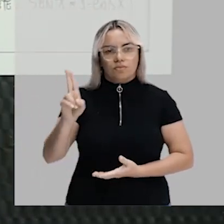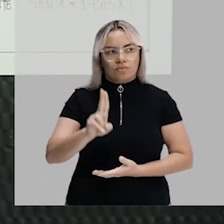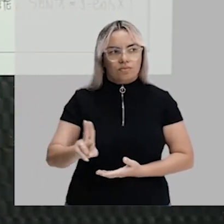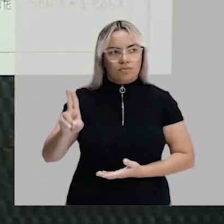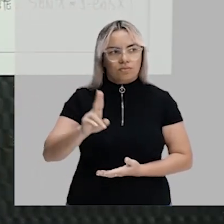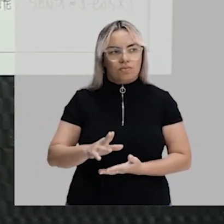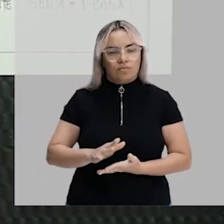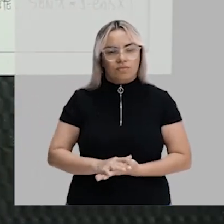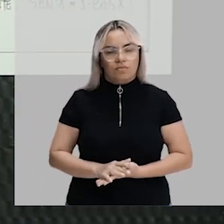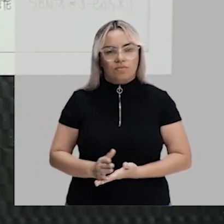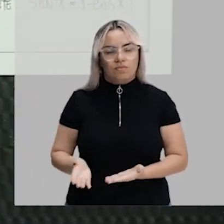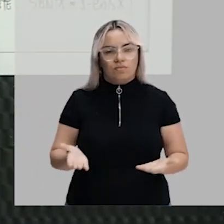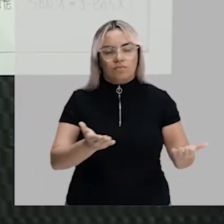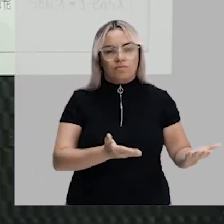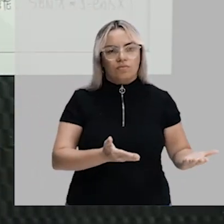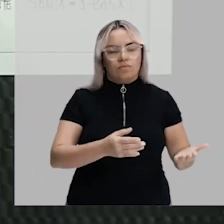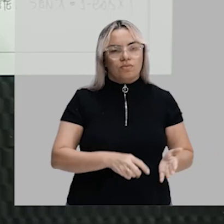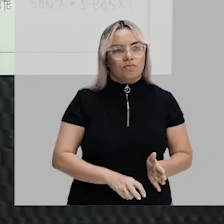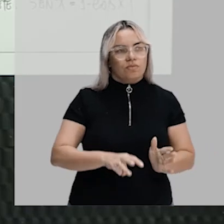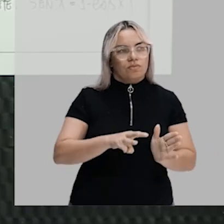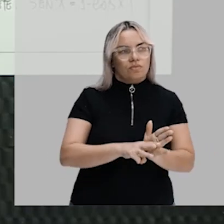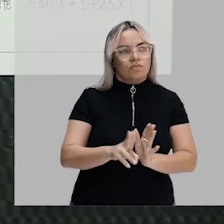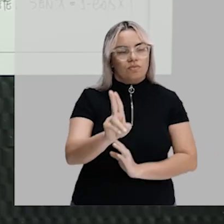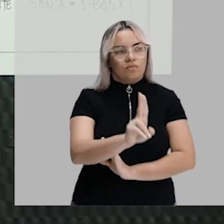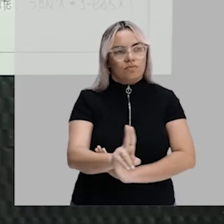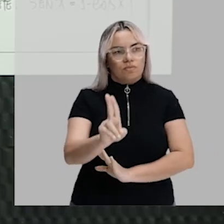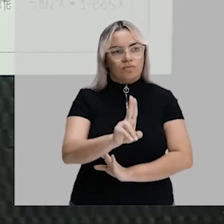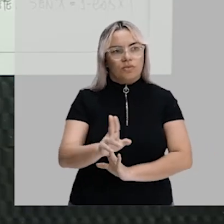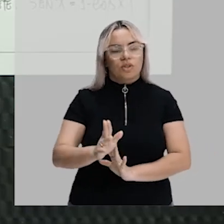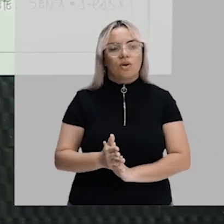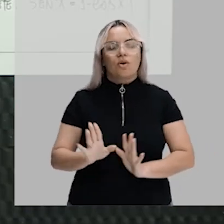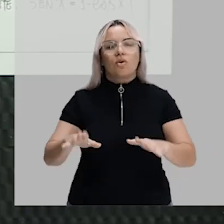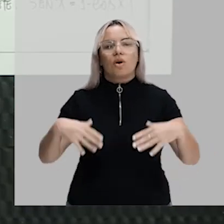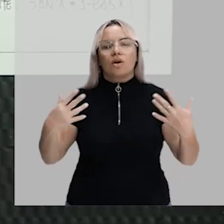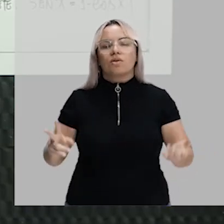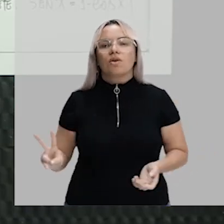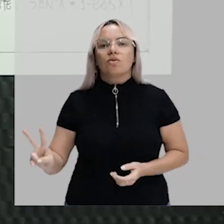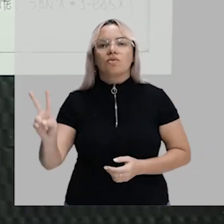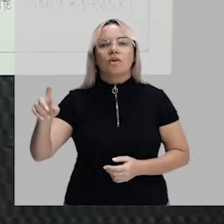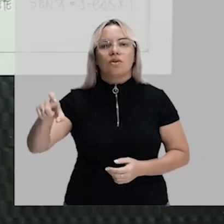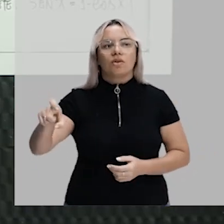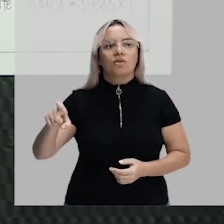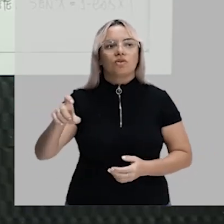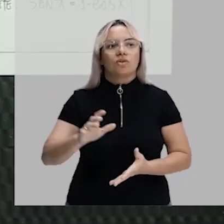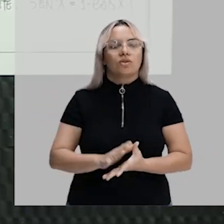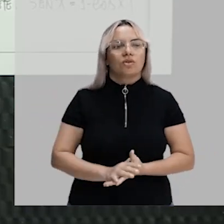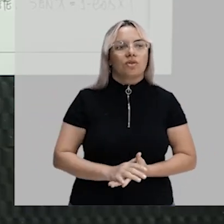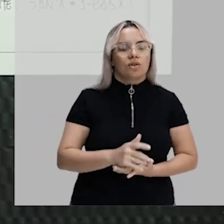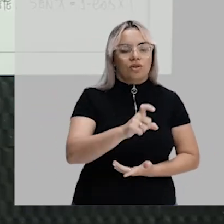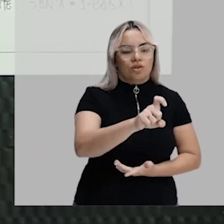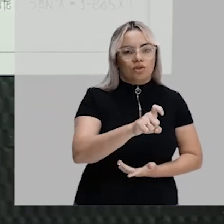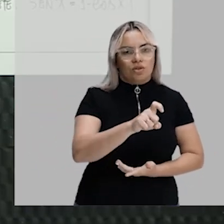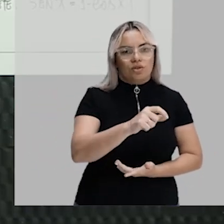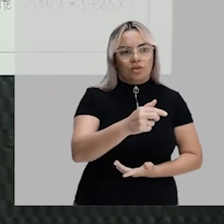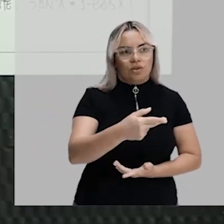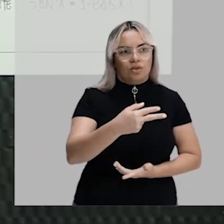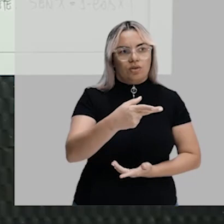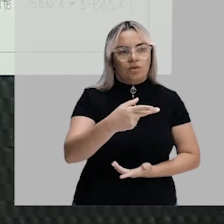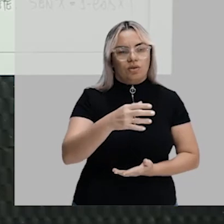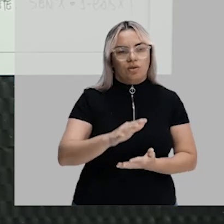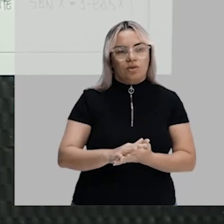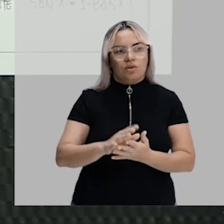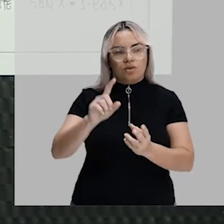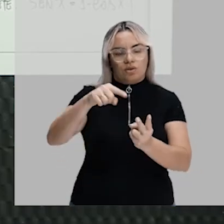aqui ó Quais são os valores de x x vai ser igual a pi